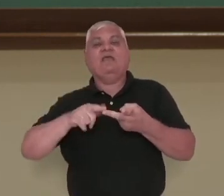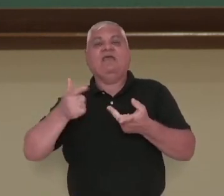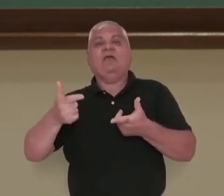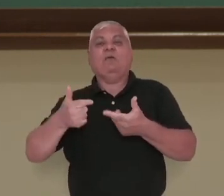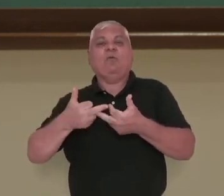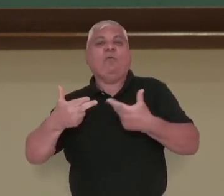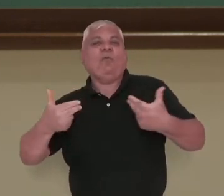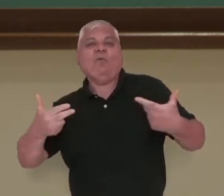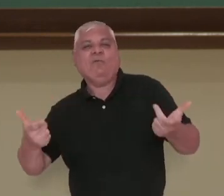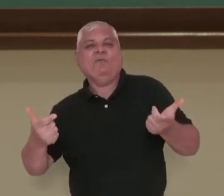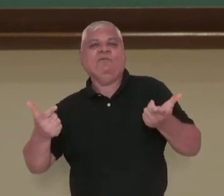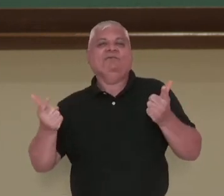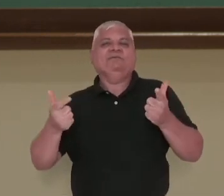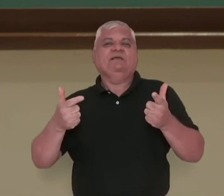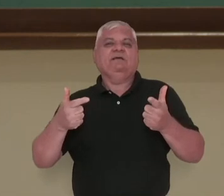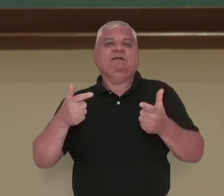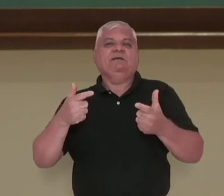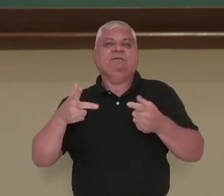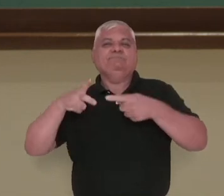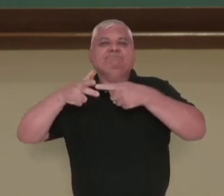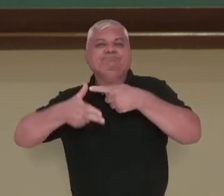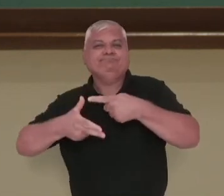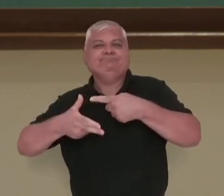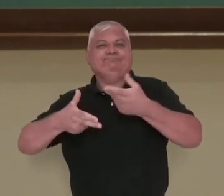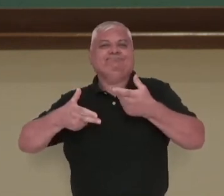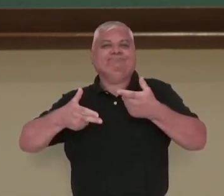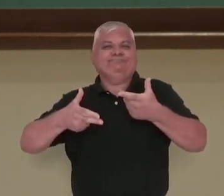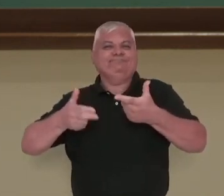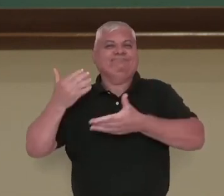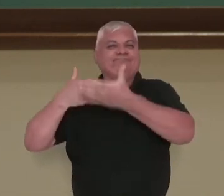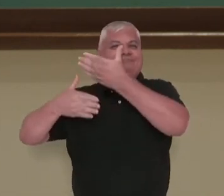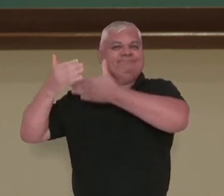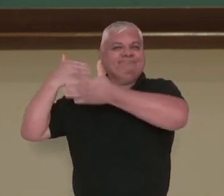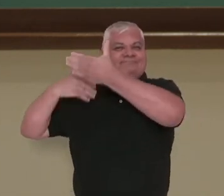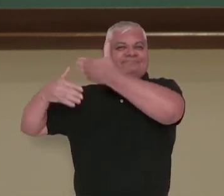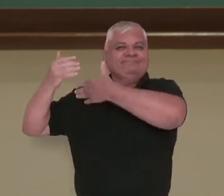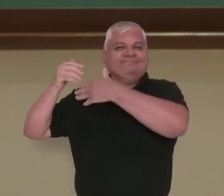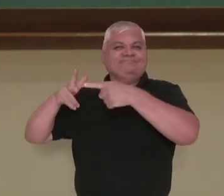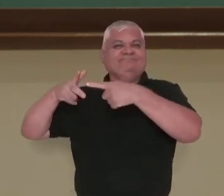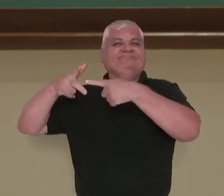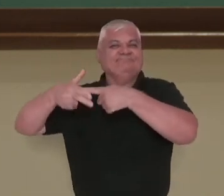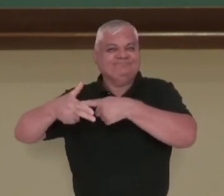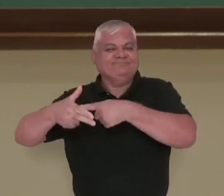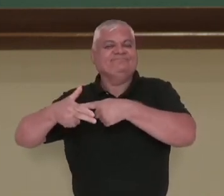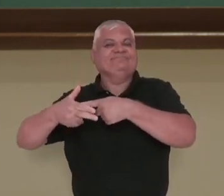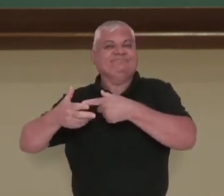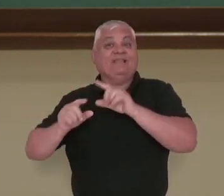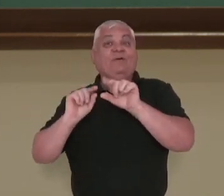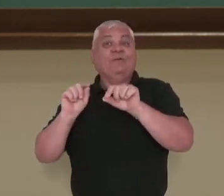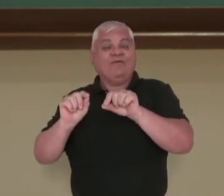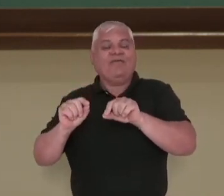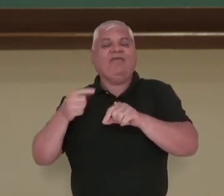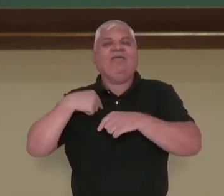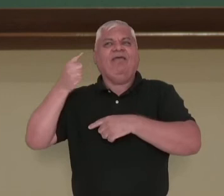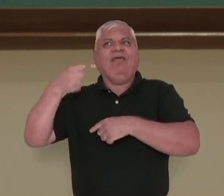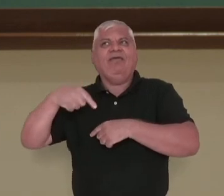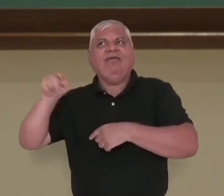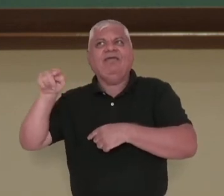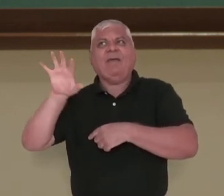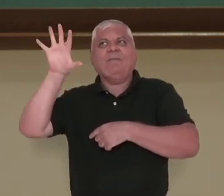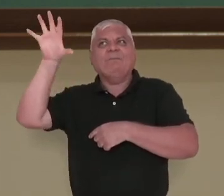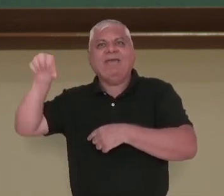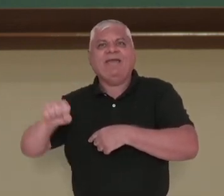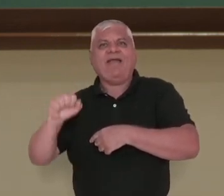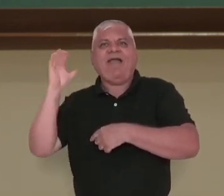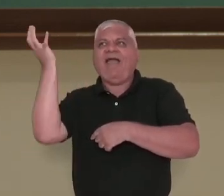em algum momento foram interrompidas, estavam acontecendo no passado e foram interrompidas, né? Então, nós íamos pegar